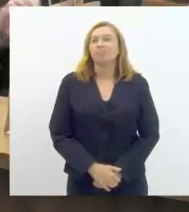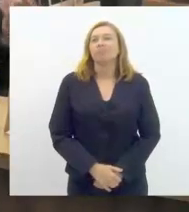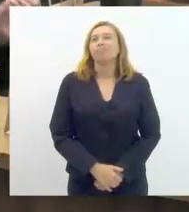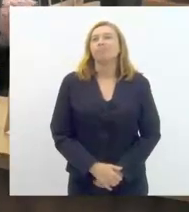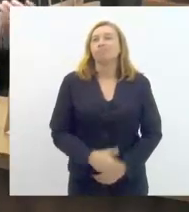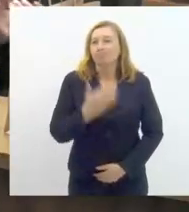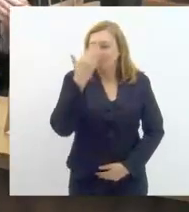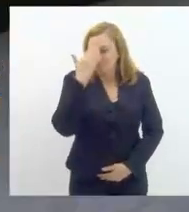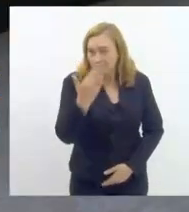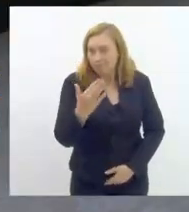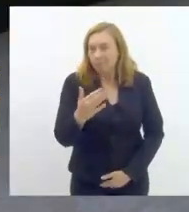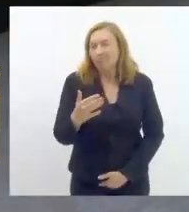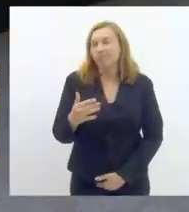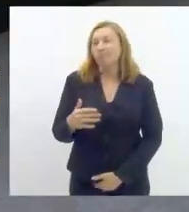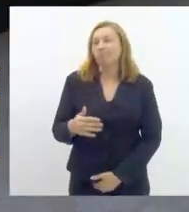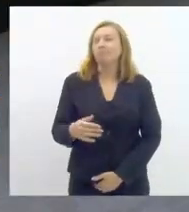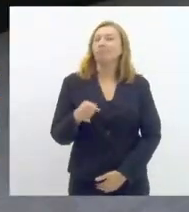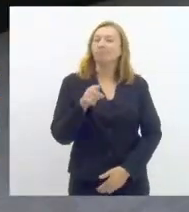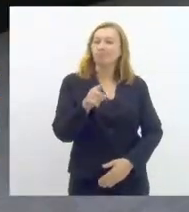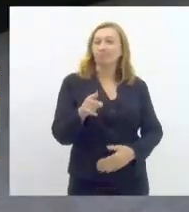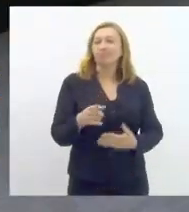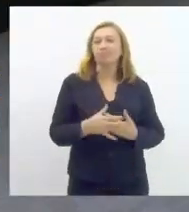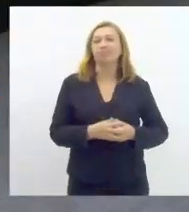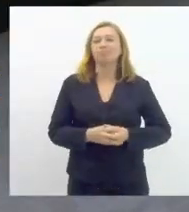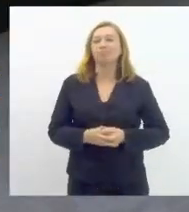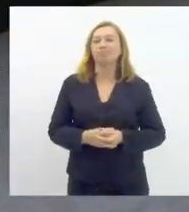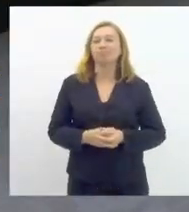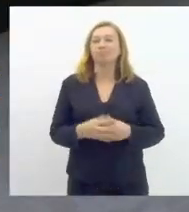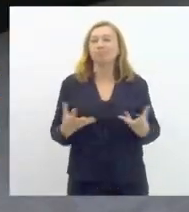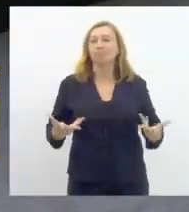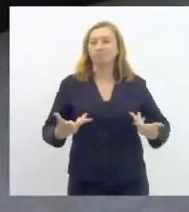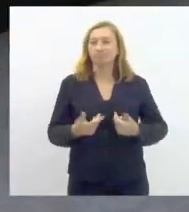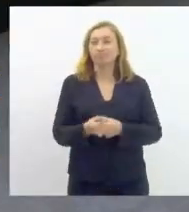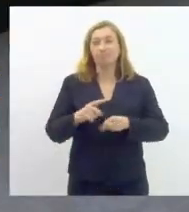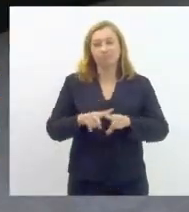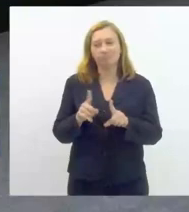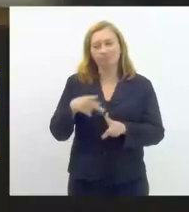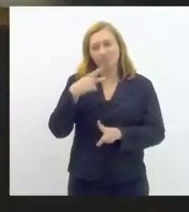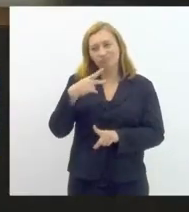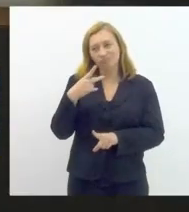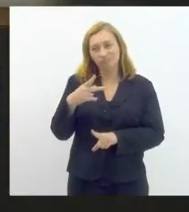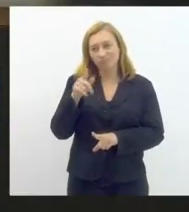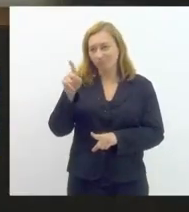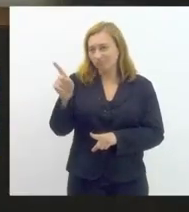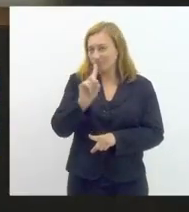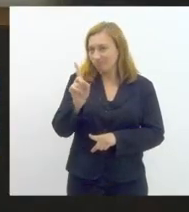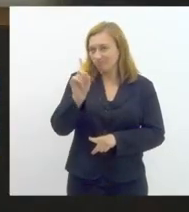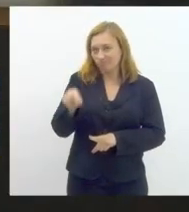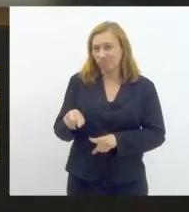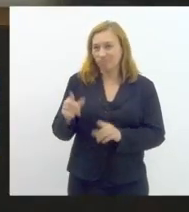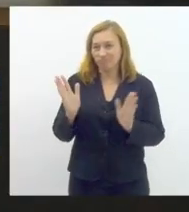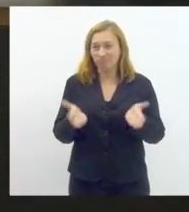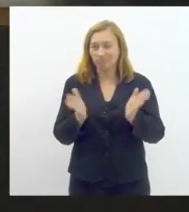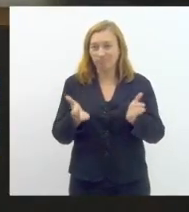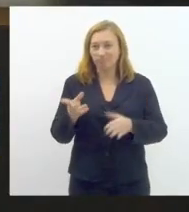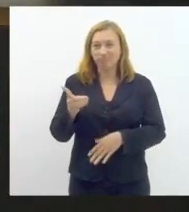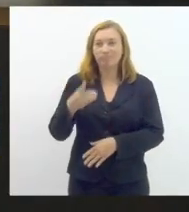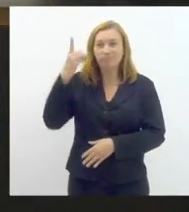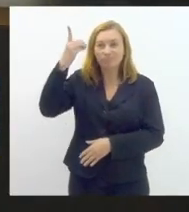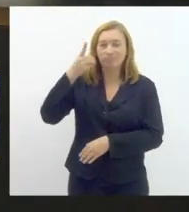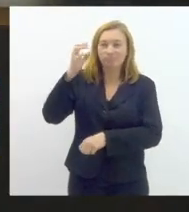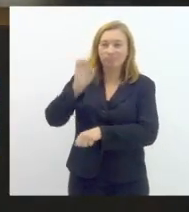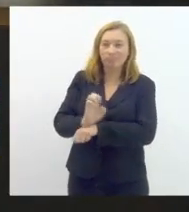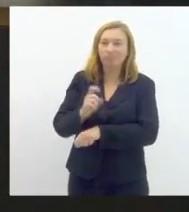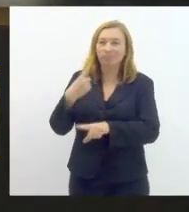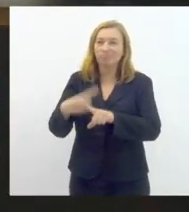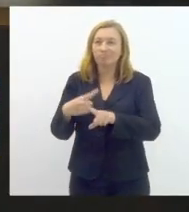Muito obrigado, André. Você é muitas coisas incríveis, mas eu vou dizer algo que você não é mais agora. Deputado estadual,